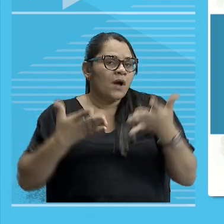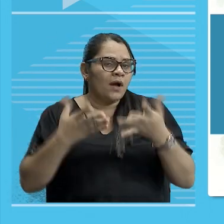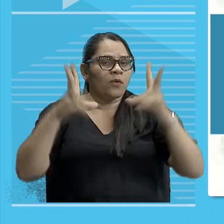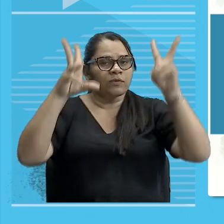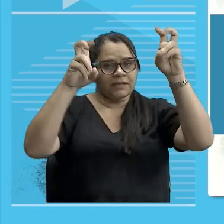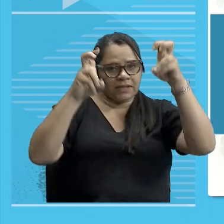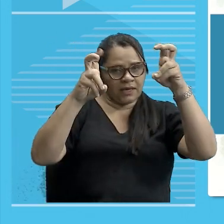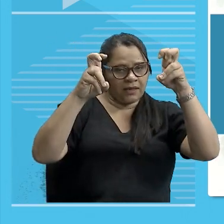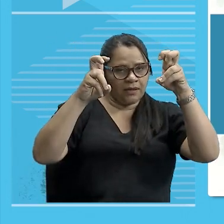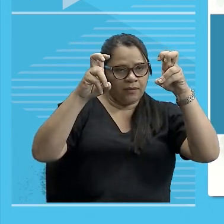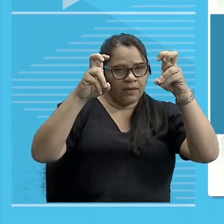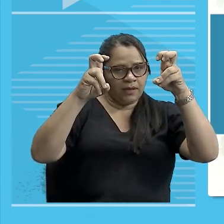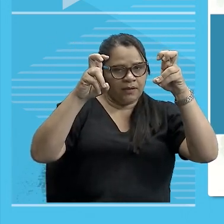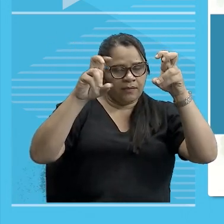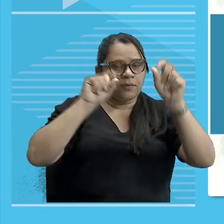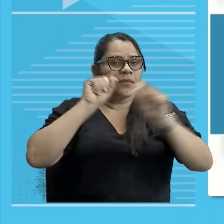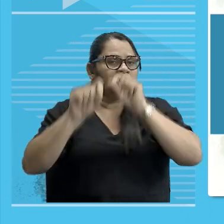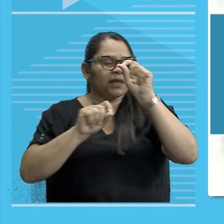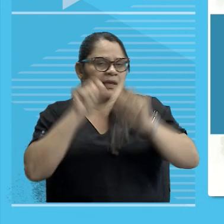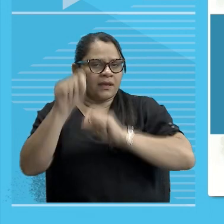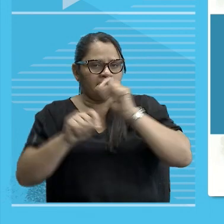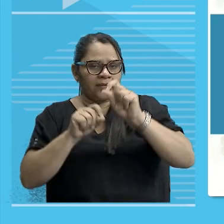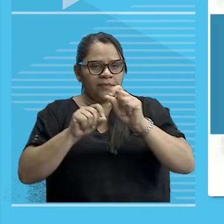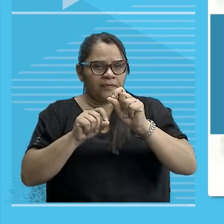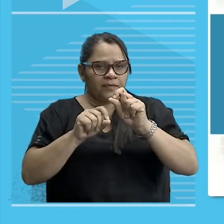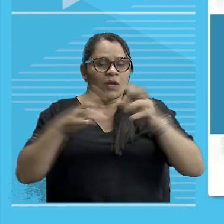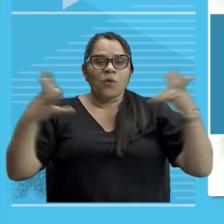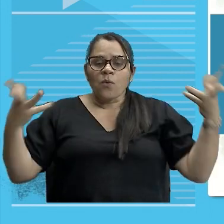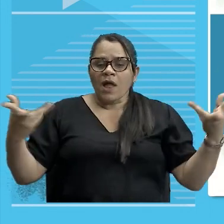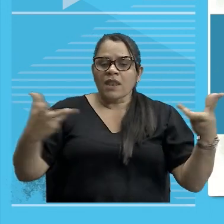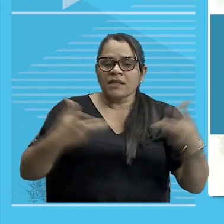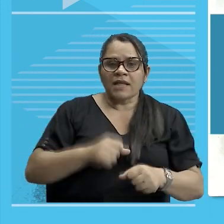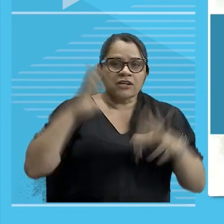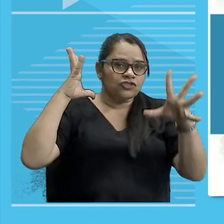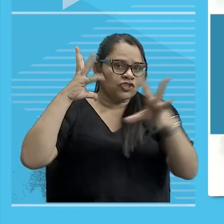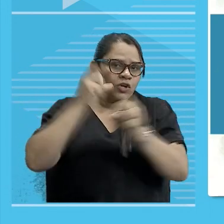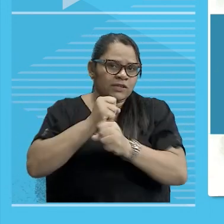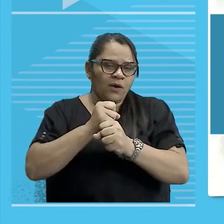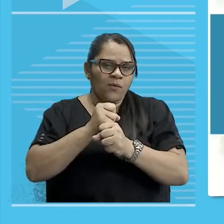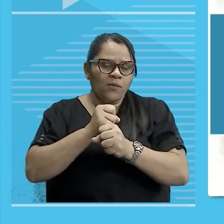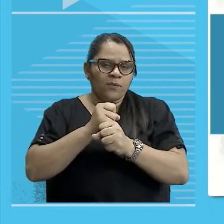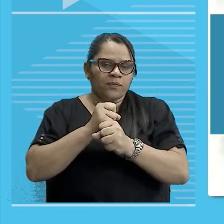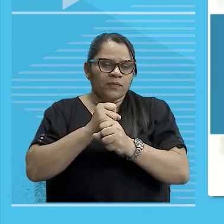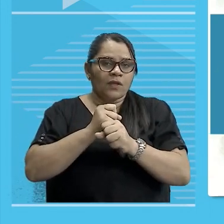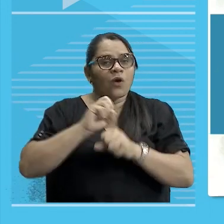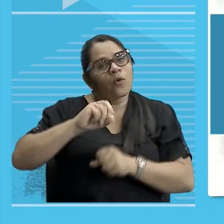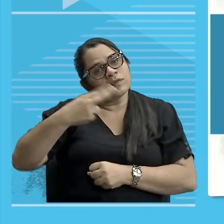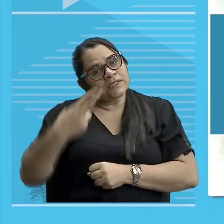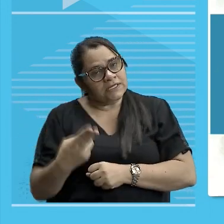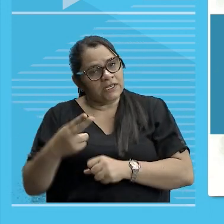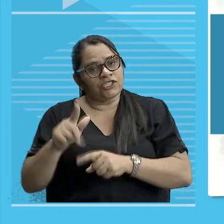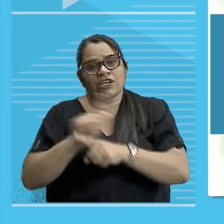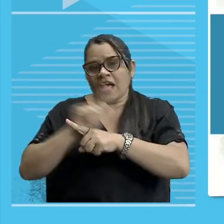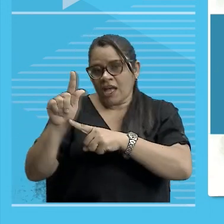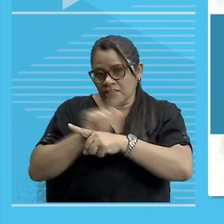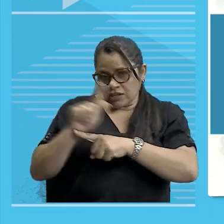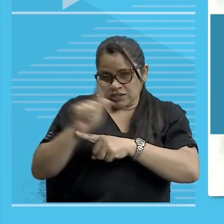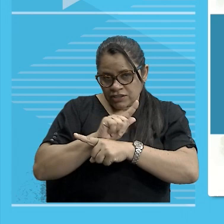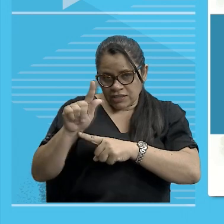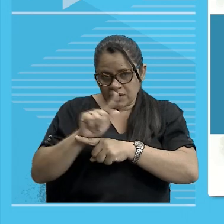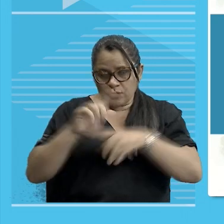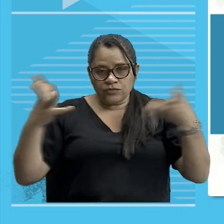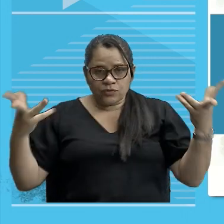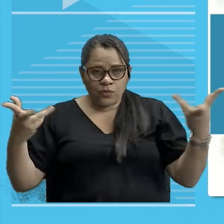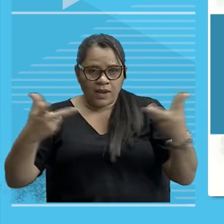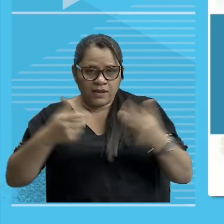Qual qualidade total meus queridos Ou seja a gestão de qualidade